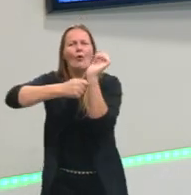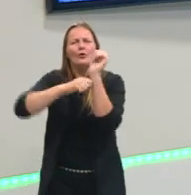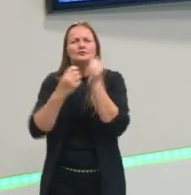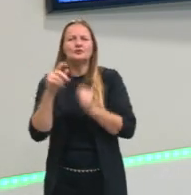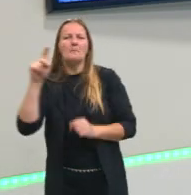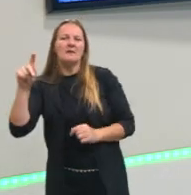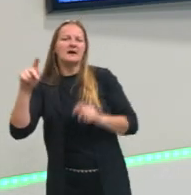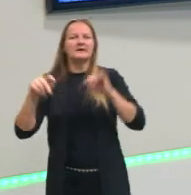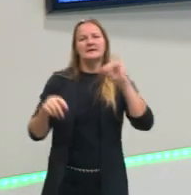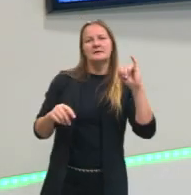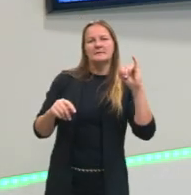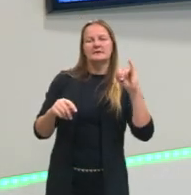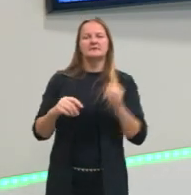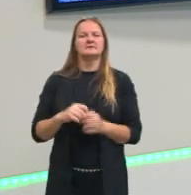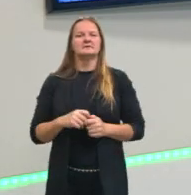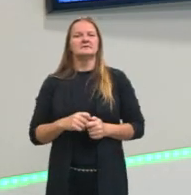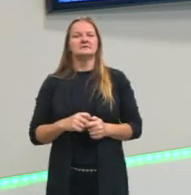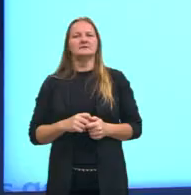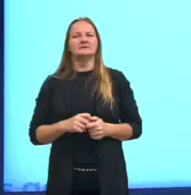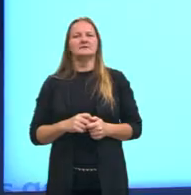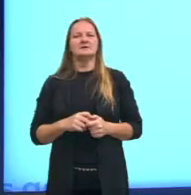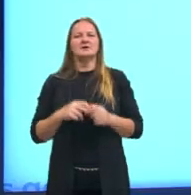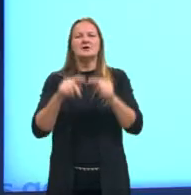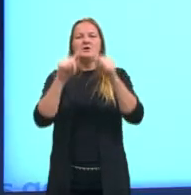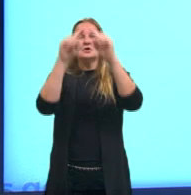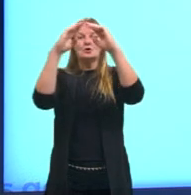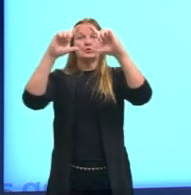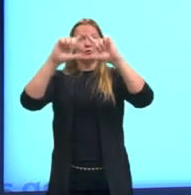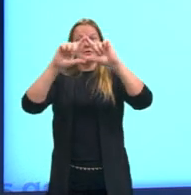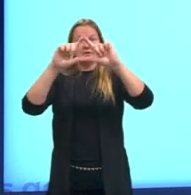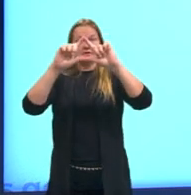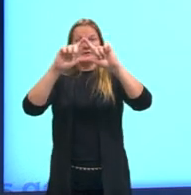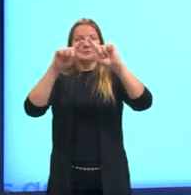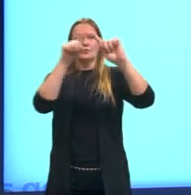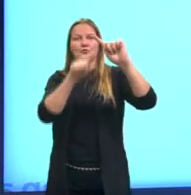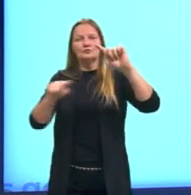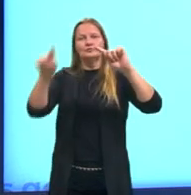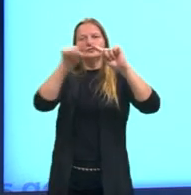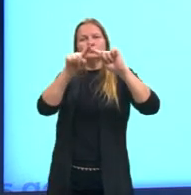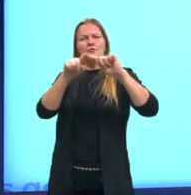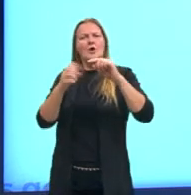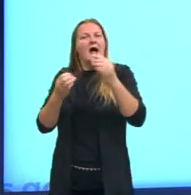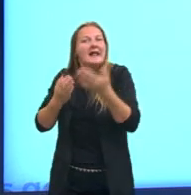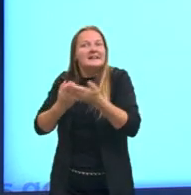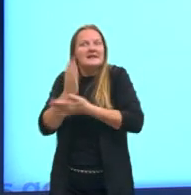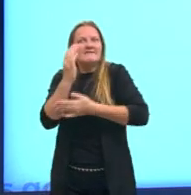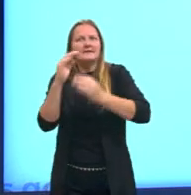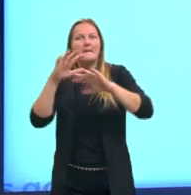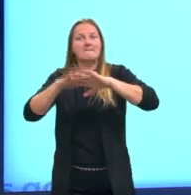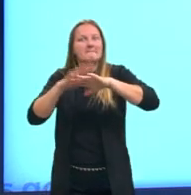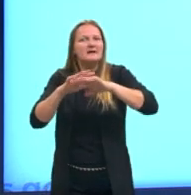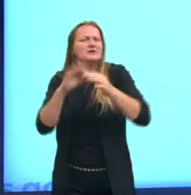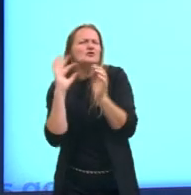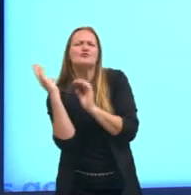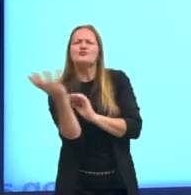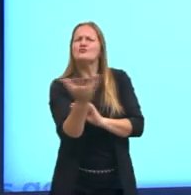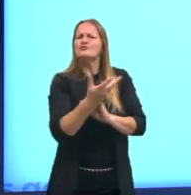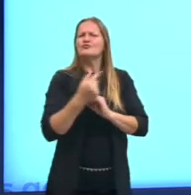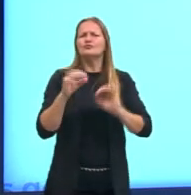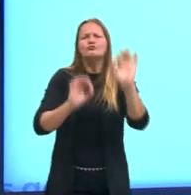o imparo triângulo círculo enfim através da Matemática era possível criar Harmonia